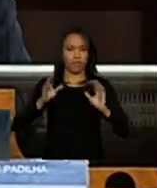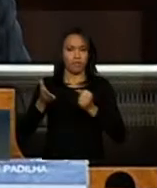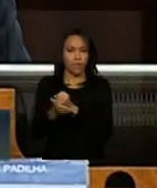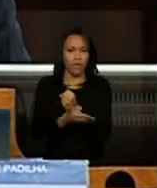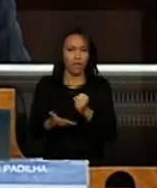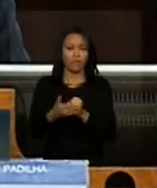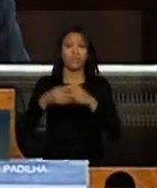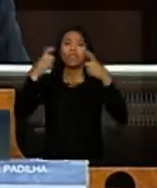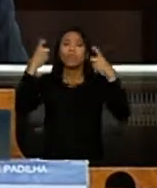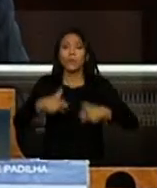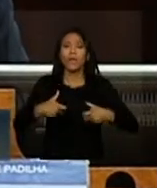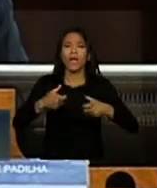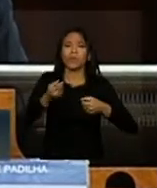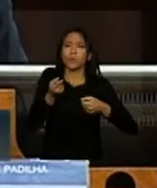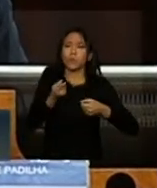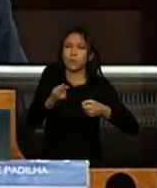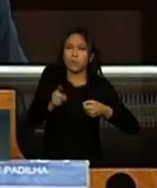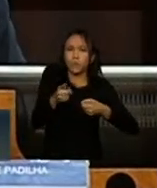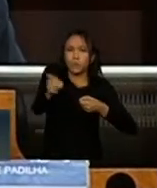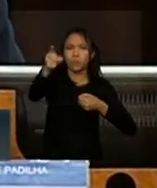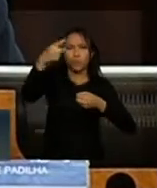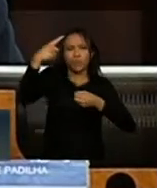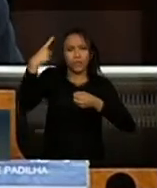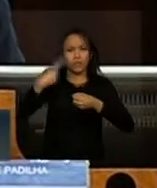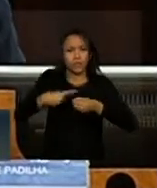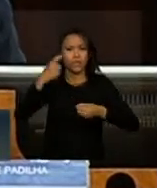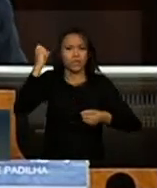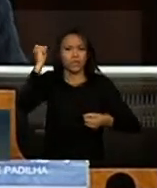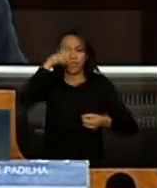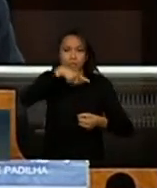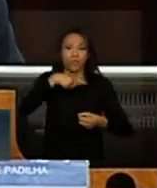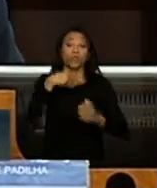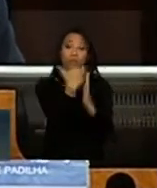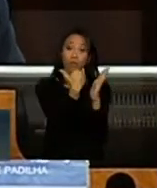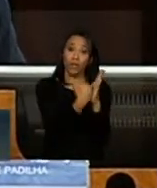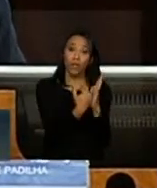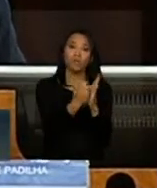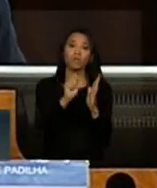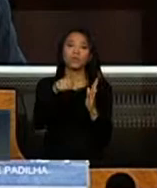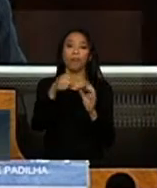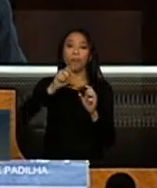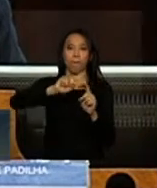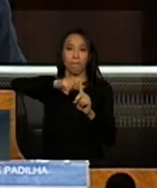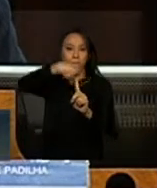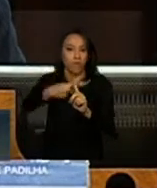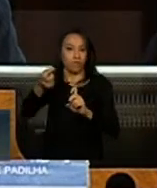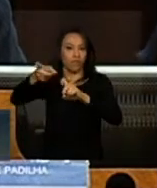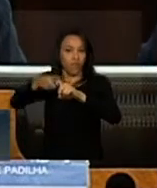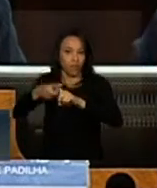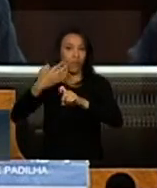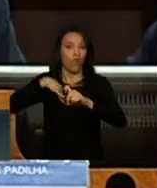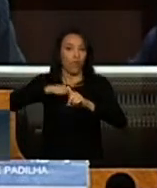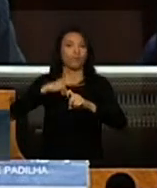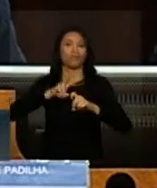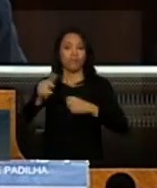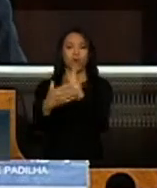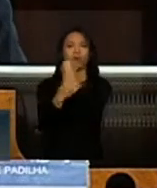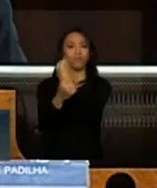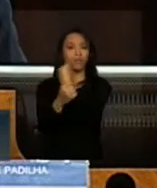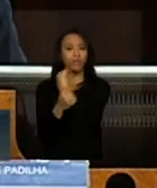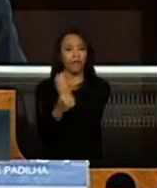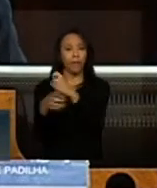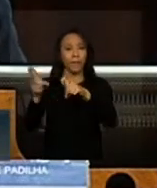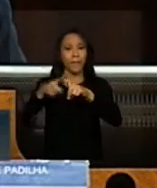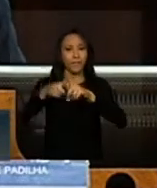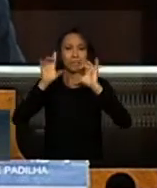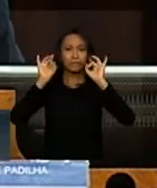regiões mais remotas, de mais difícil acesso. Através do Mais Médicos, nós vamos garantir médicos especializados